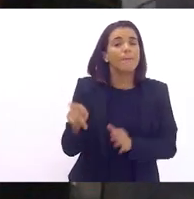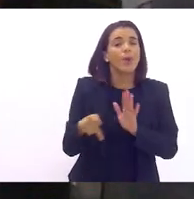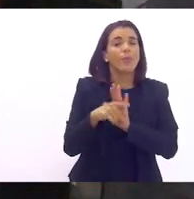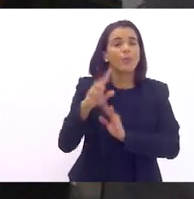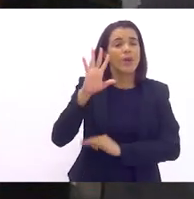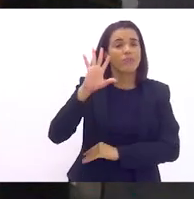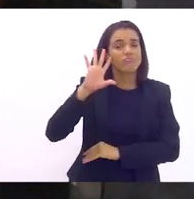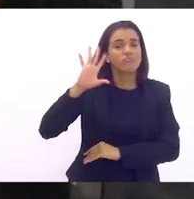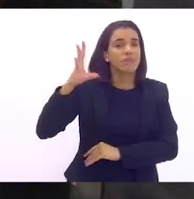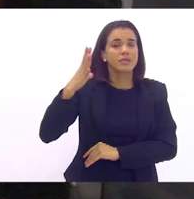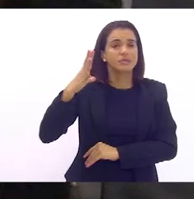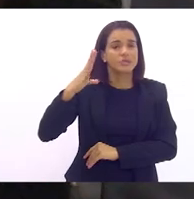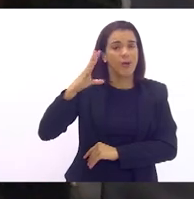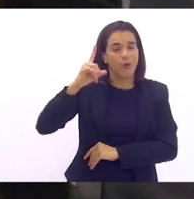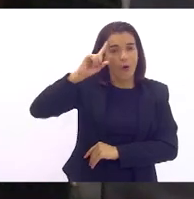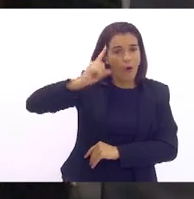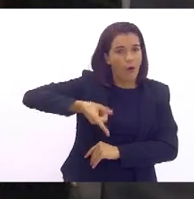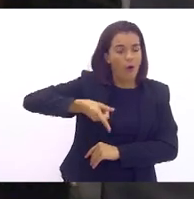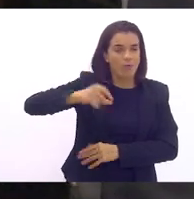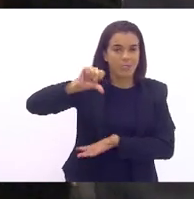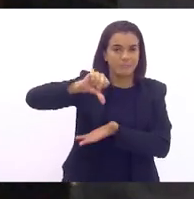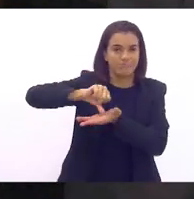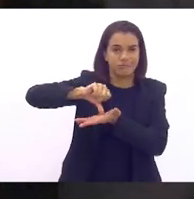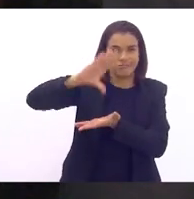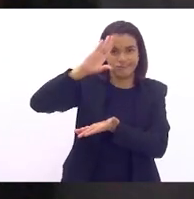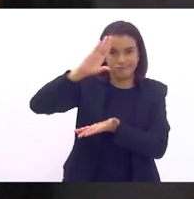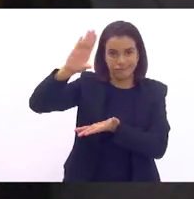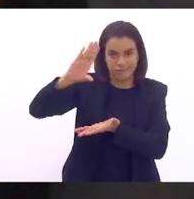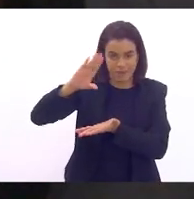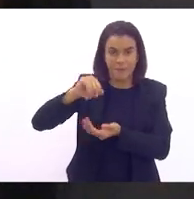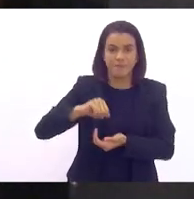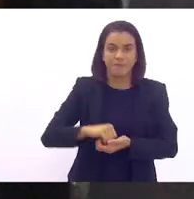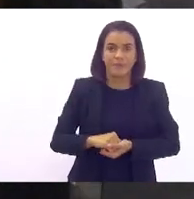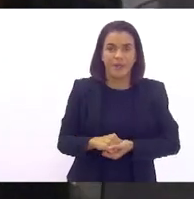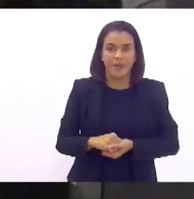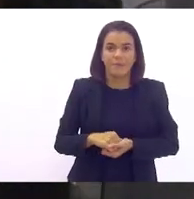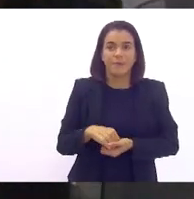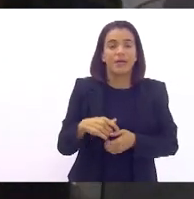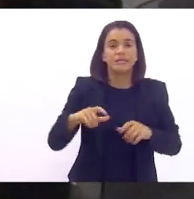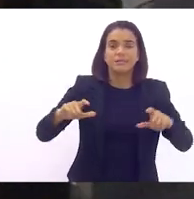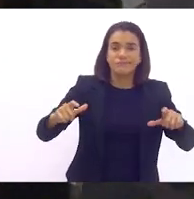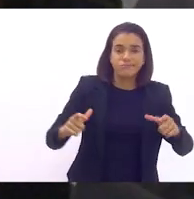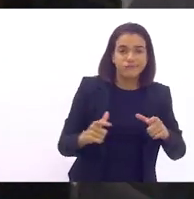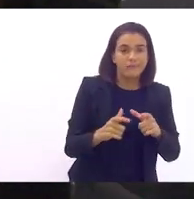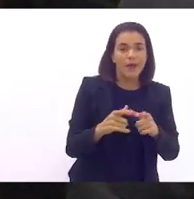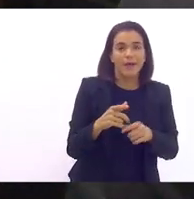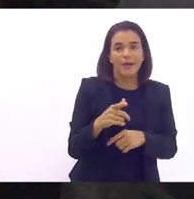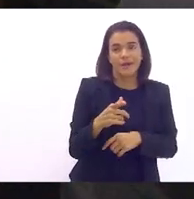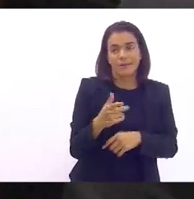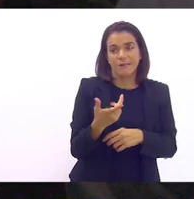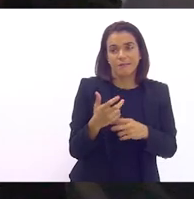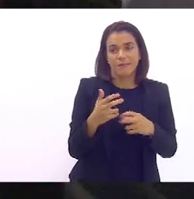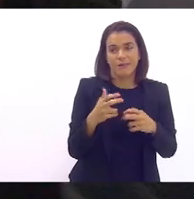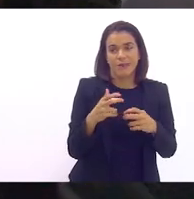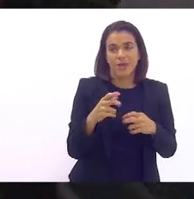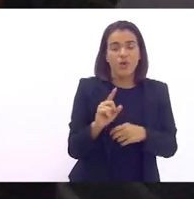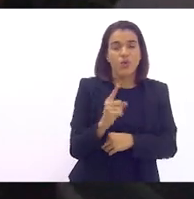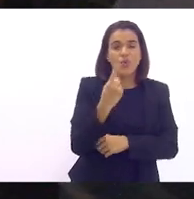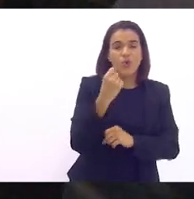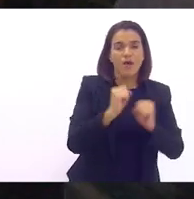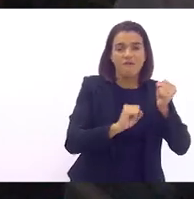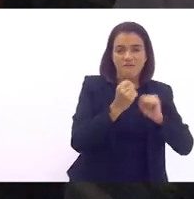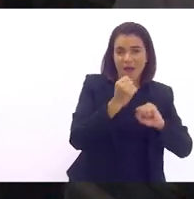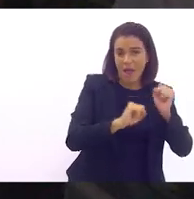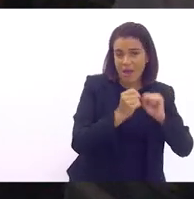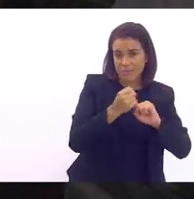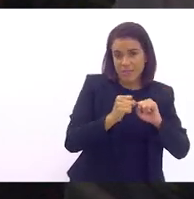das suas matrizes né essencialmente às vezes sentam me de pessoas num botiquinho em Basileia e uma fábrica é fechada